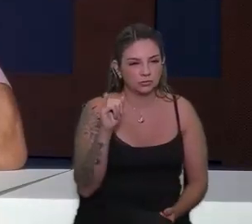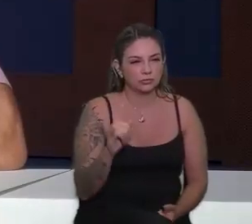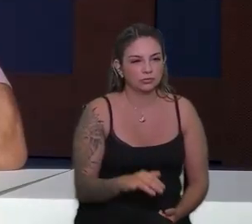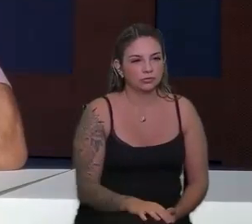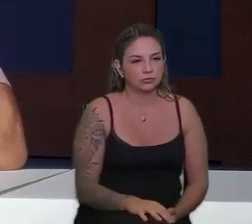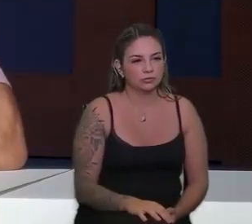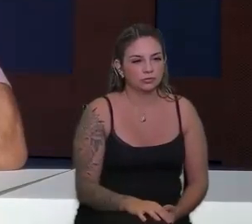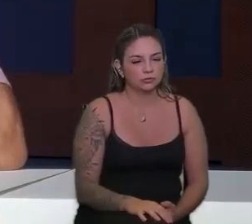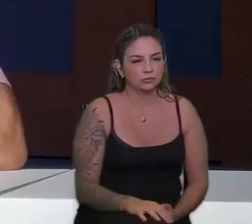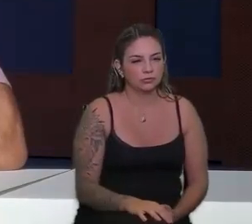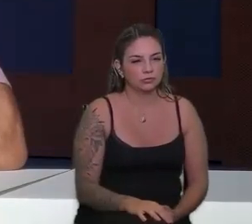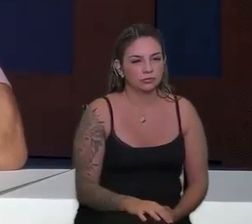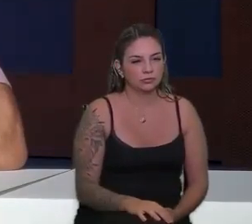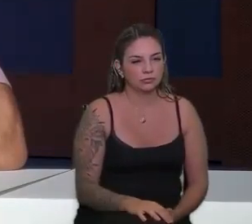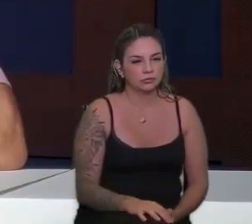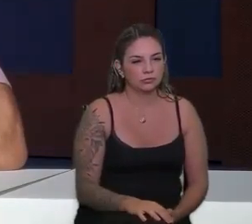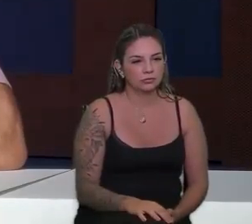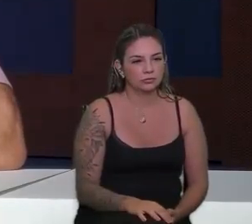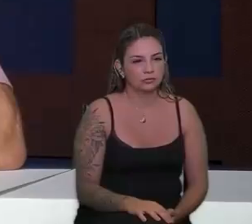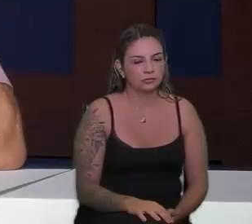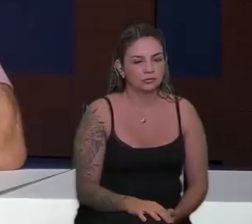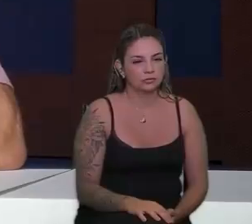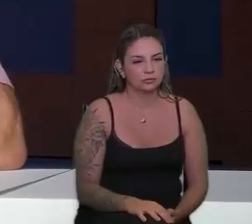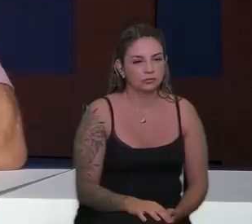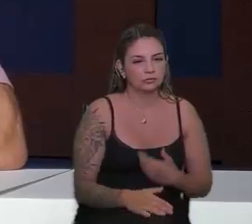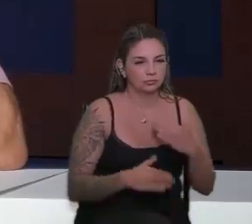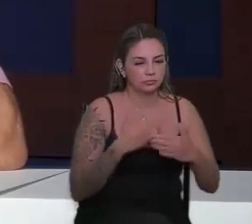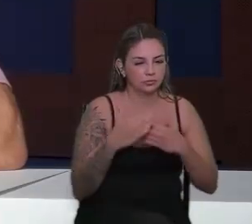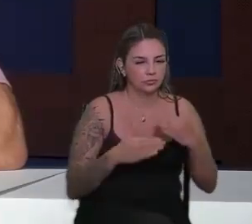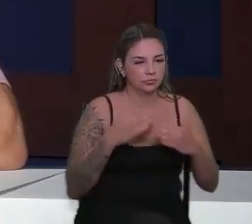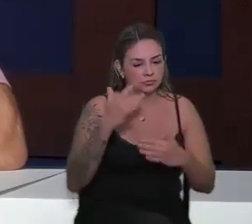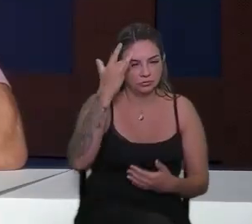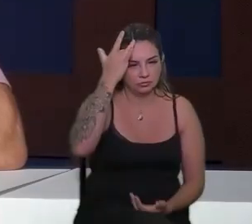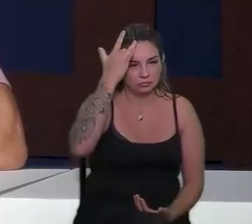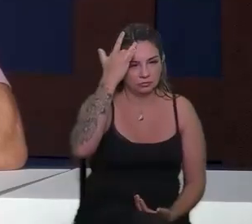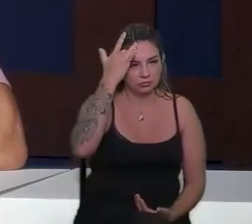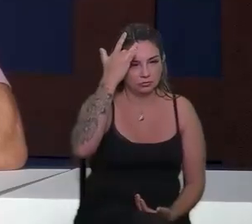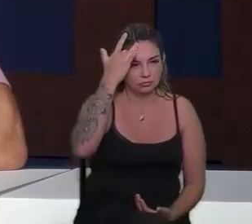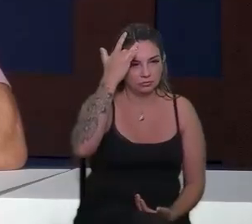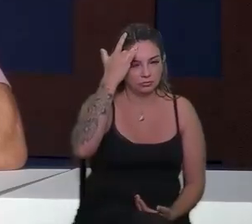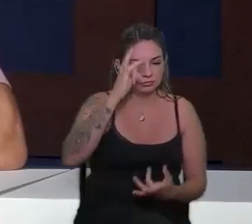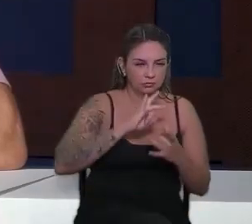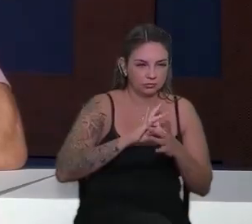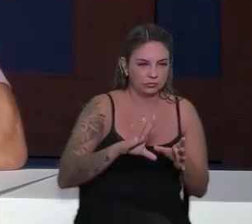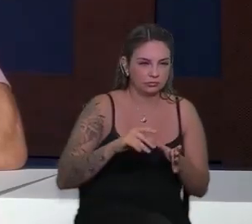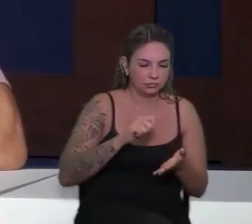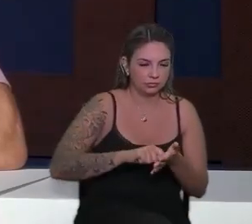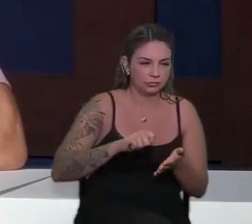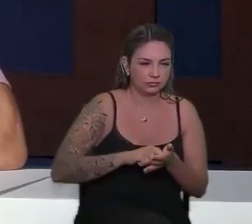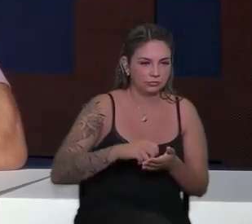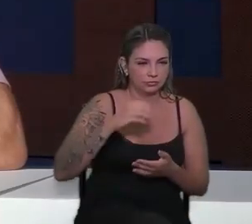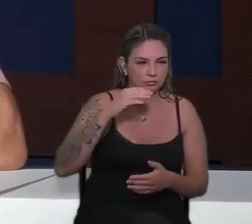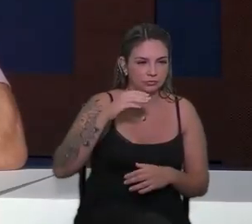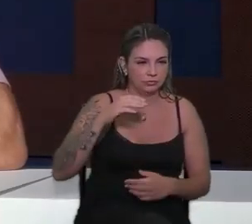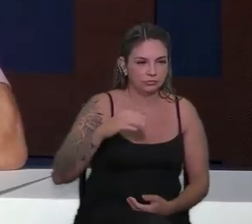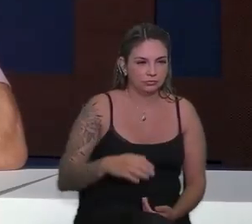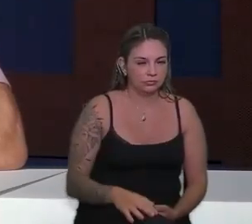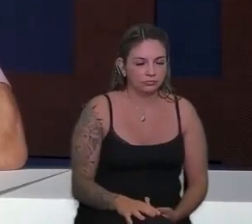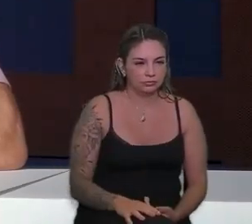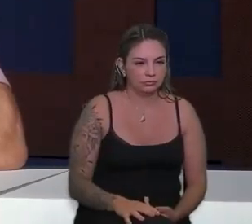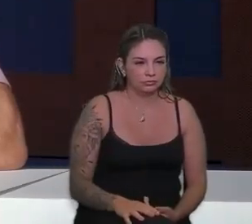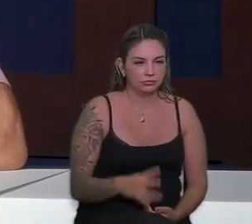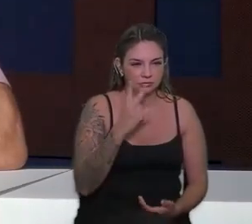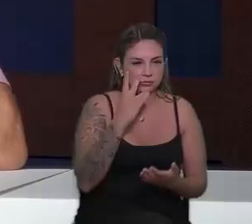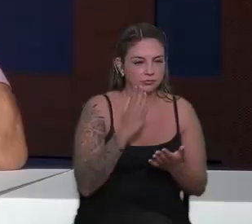pai, mas com o passar do tempo, com o amadurecimento, eu fui me autorizando a escrever para adultos.